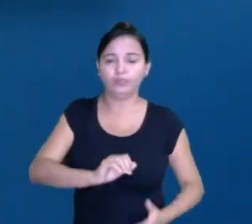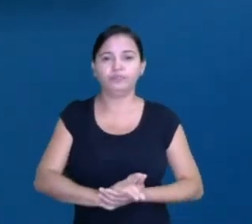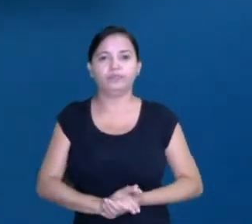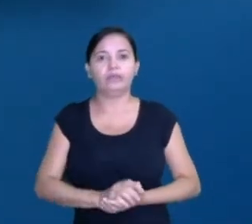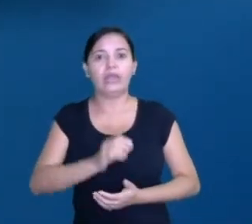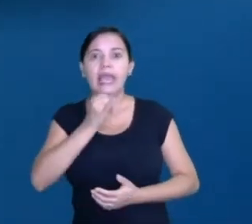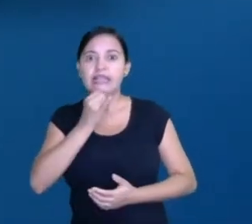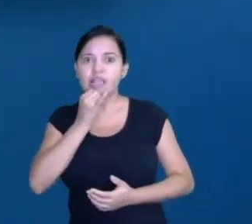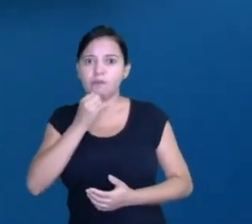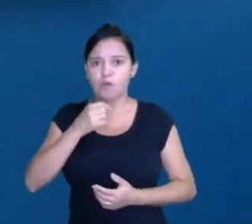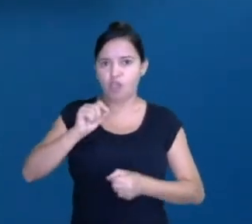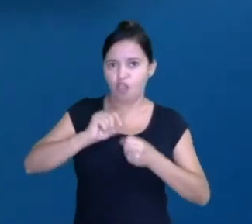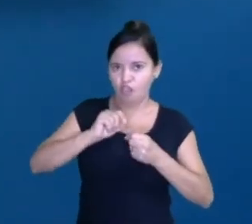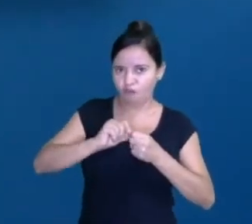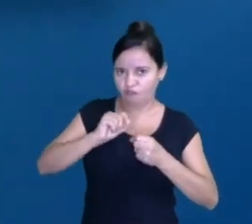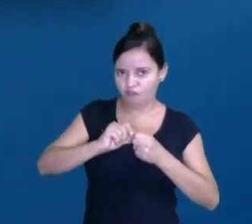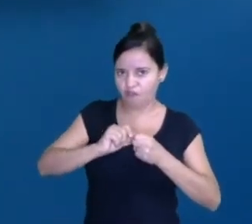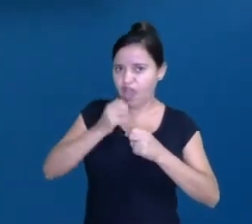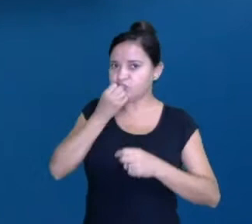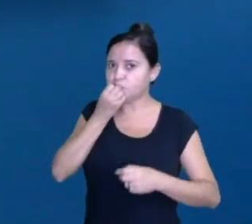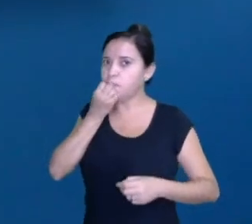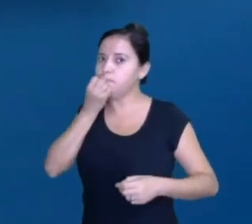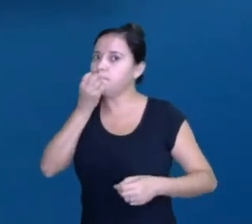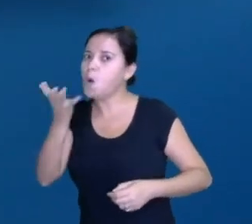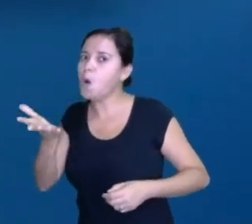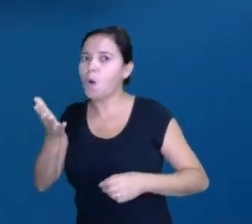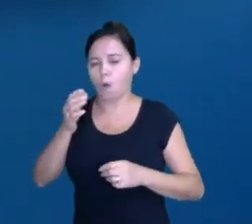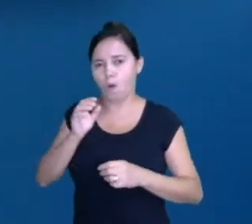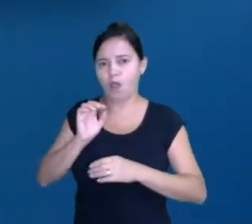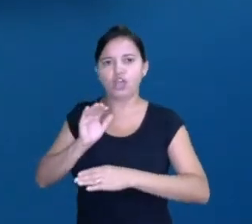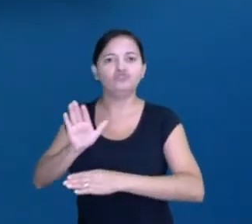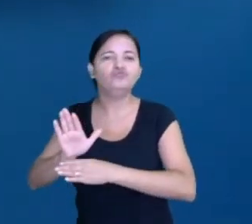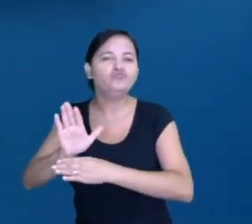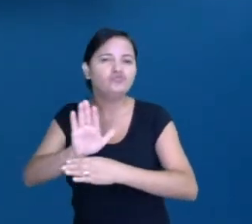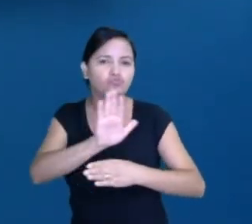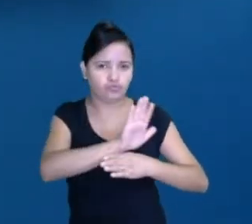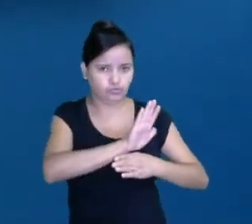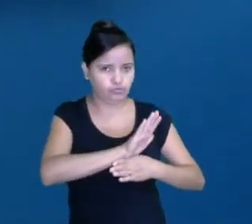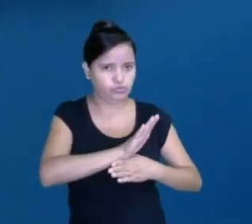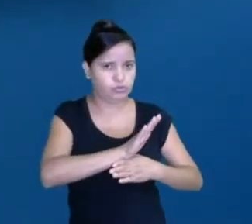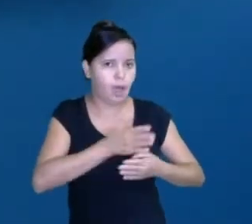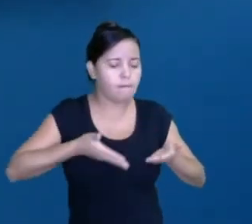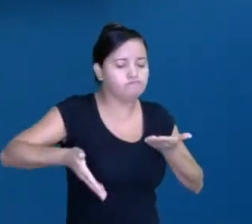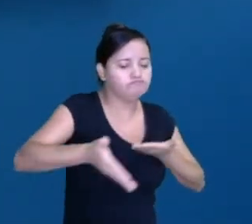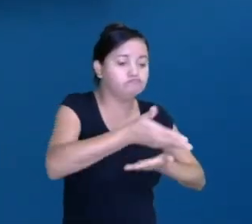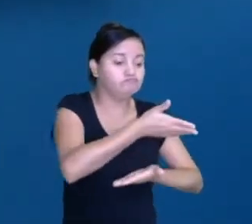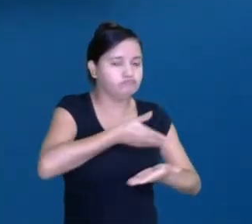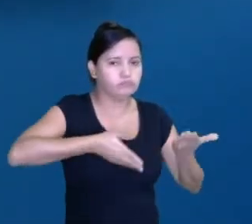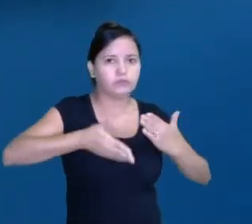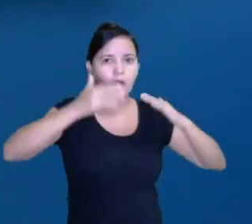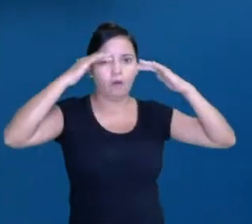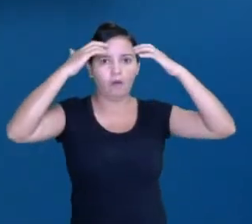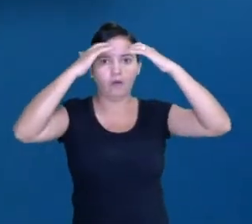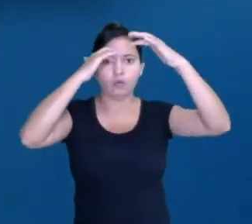nada em troca, o cérebro seu, ele literalmente ele lança uma descarga